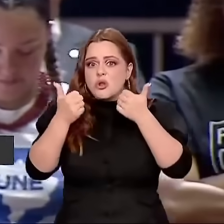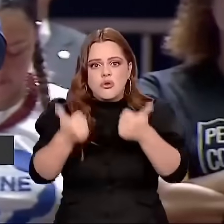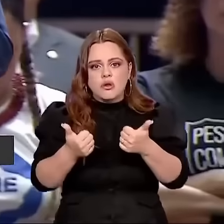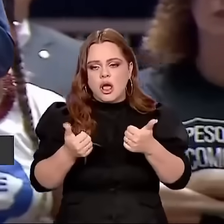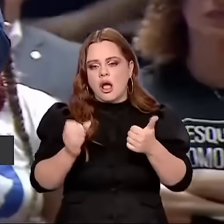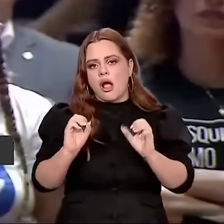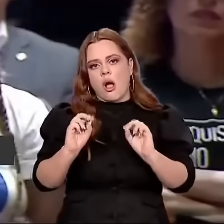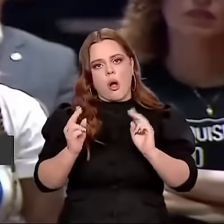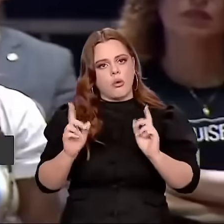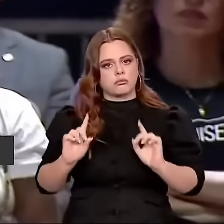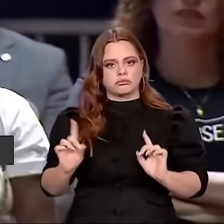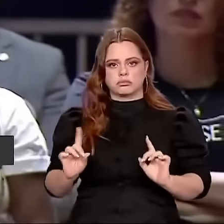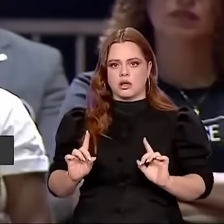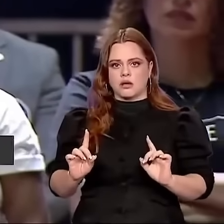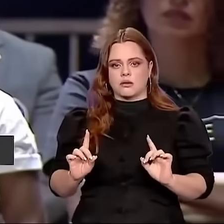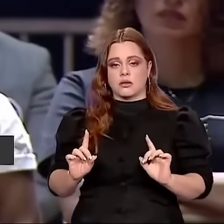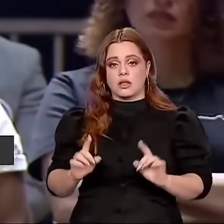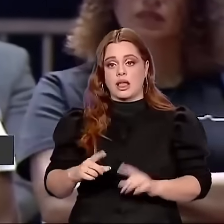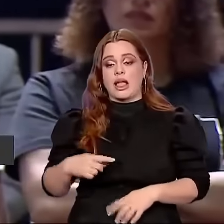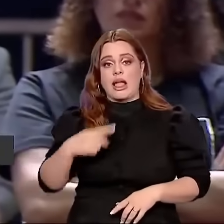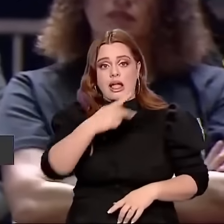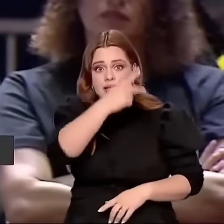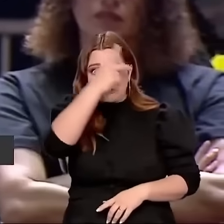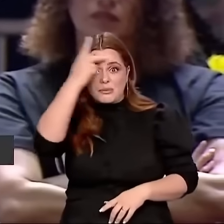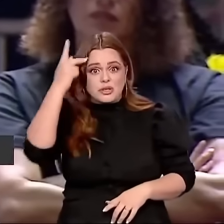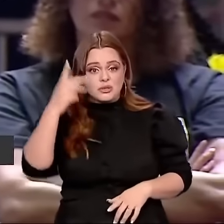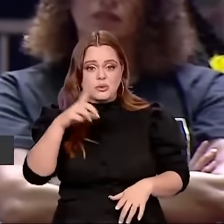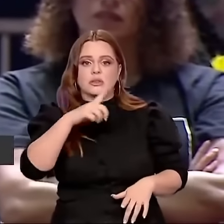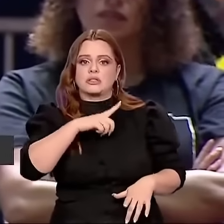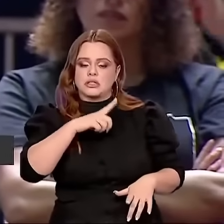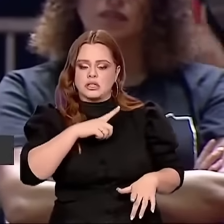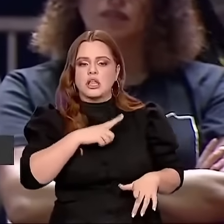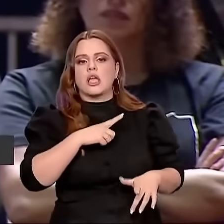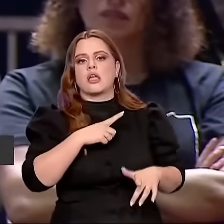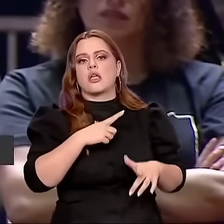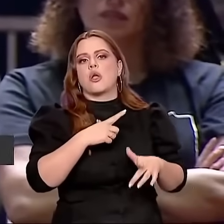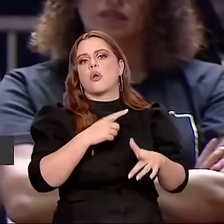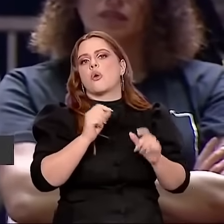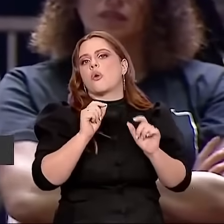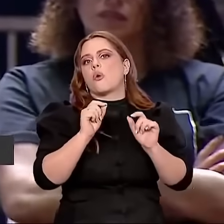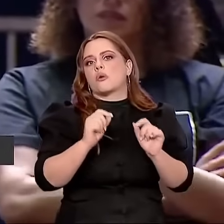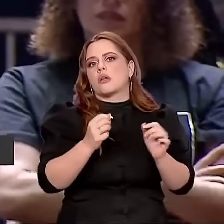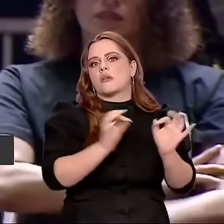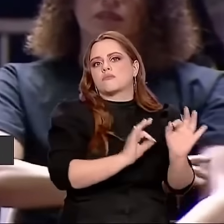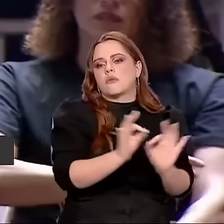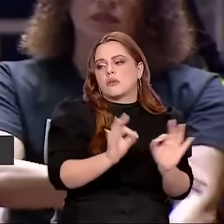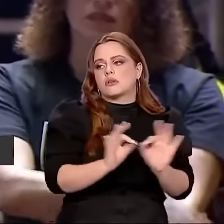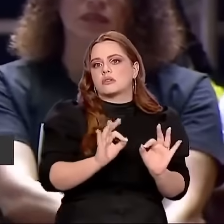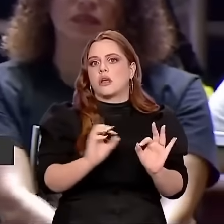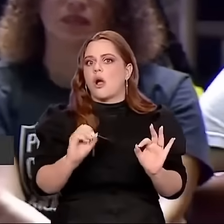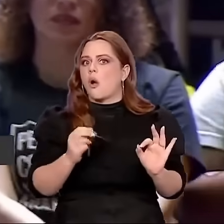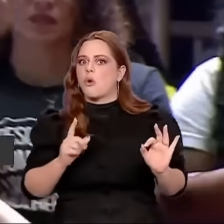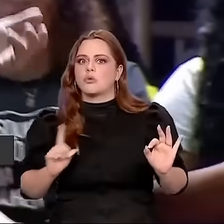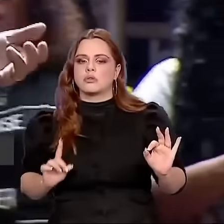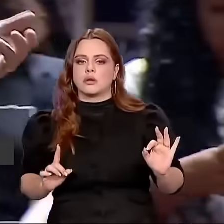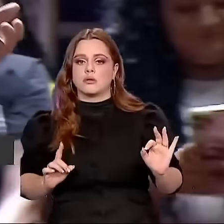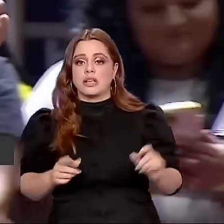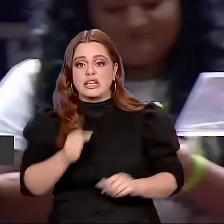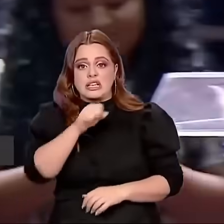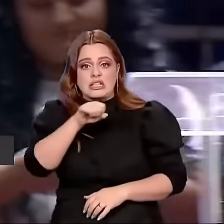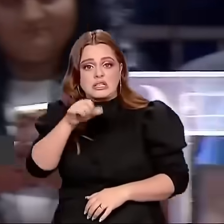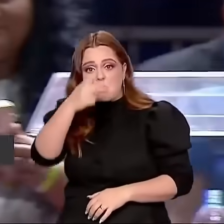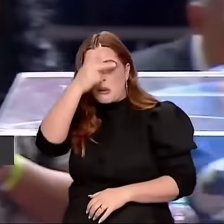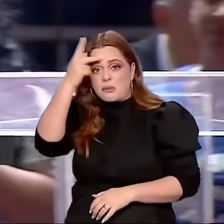não, essa gente tem uma causa ou não tem uma causa. Uma pessoa que não tem uma